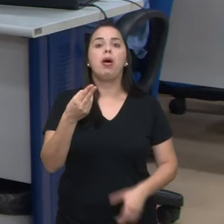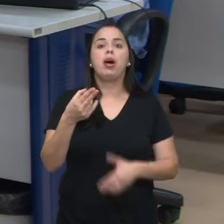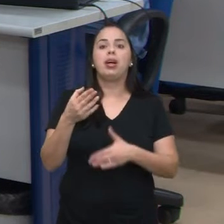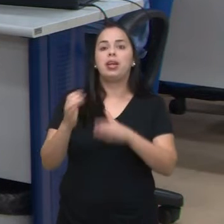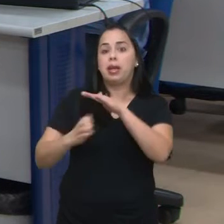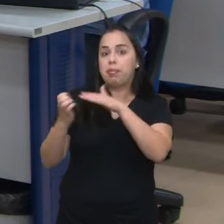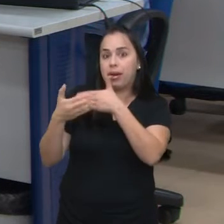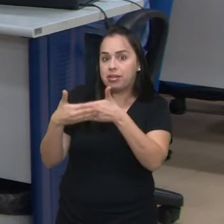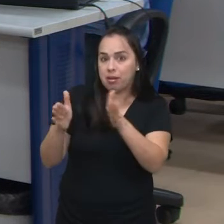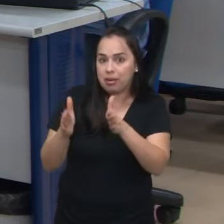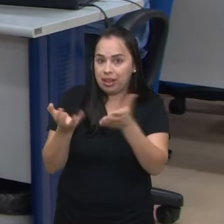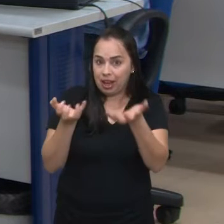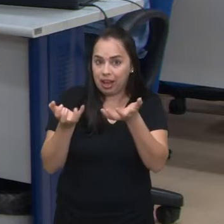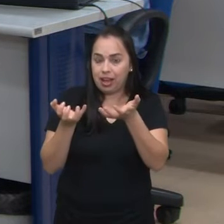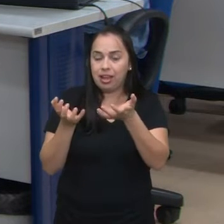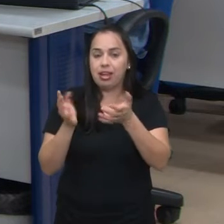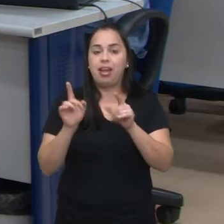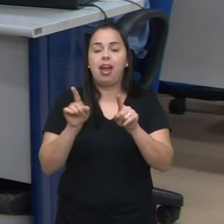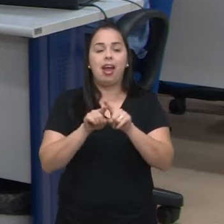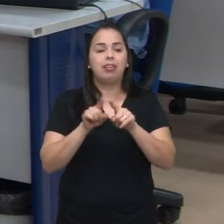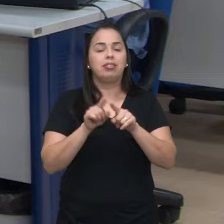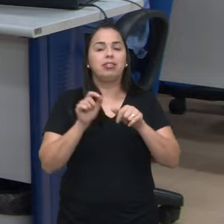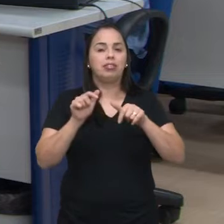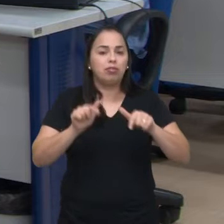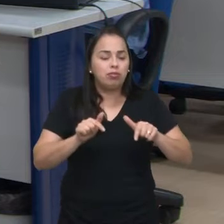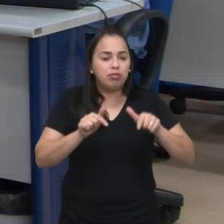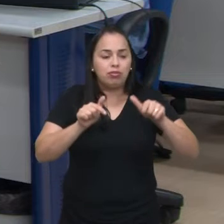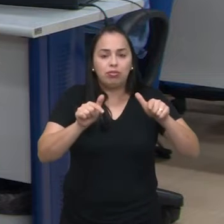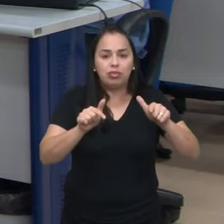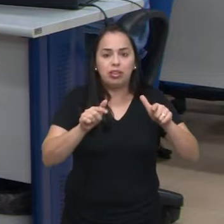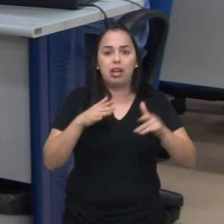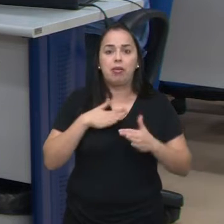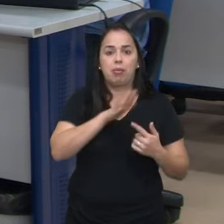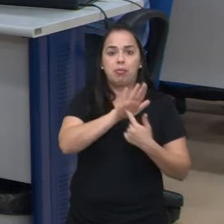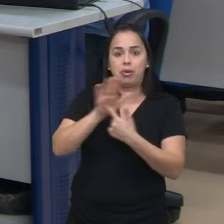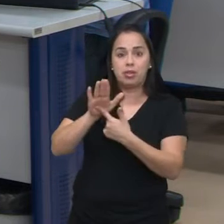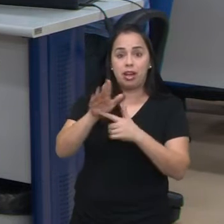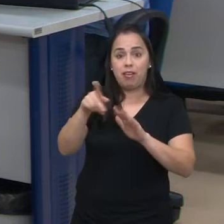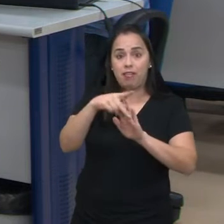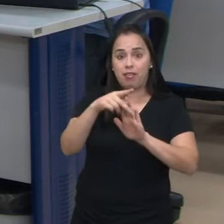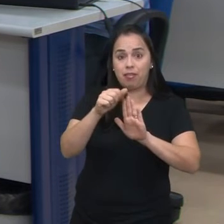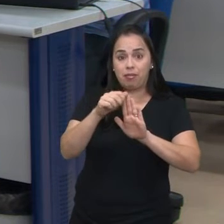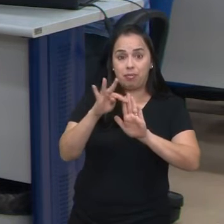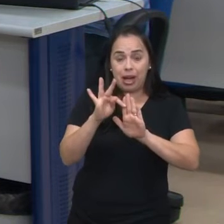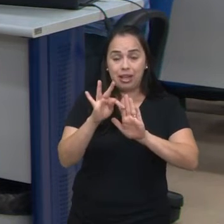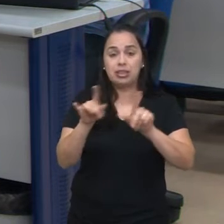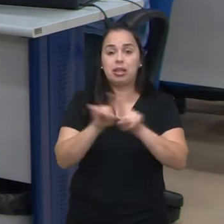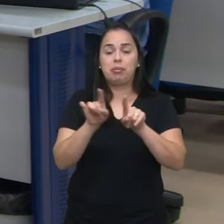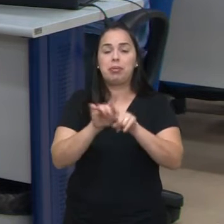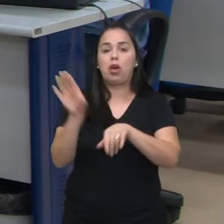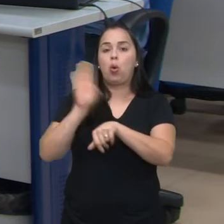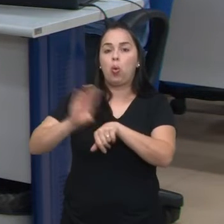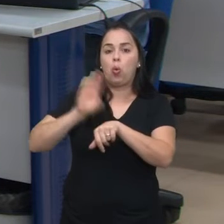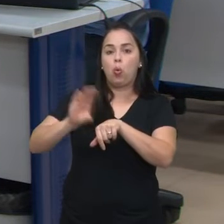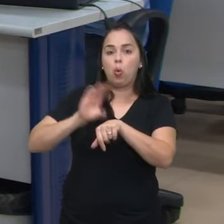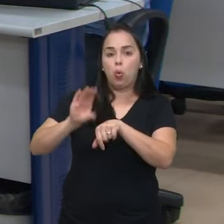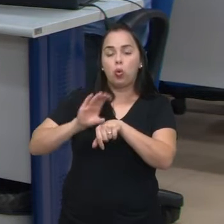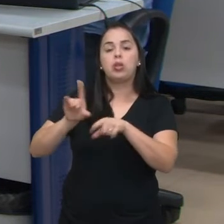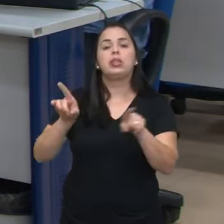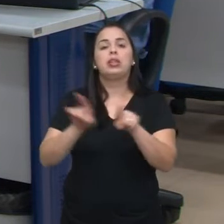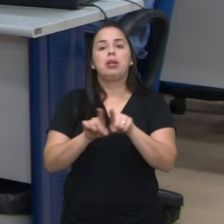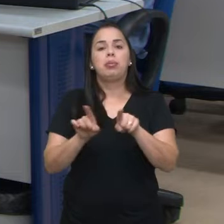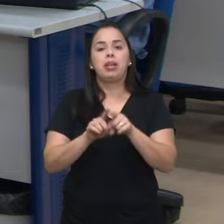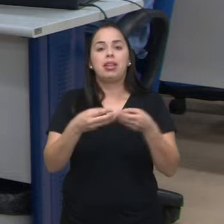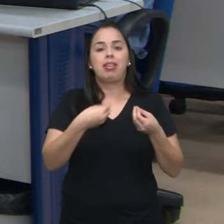planeja abrir o próprio negócio o evento é uma força-tarefa que vai apresentar às vagas do PAT inscrições para cursos de capacitação